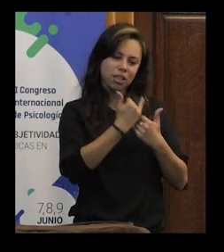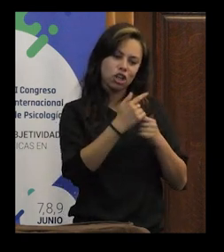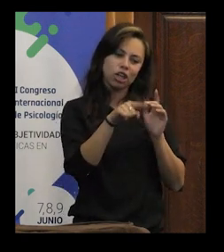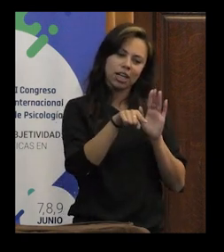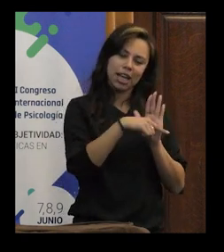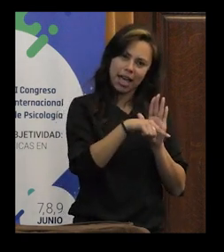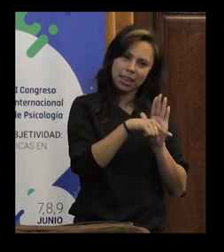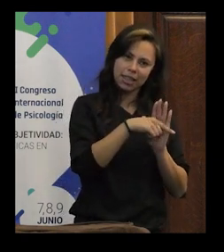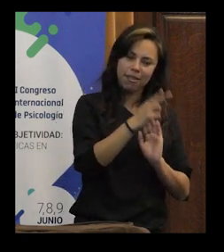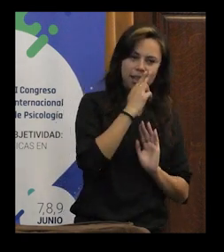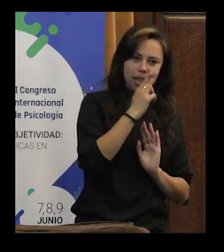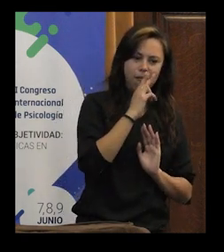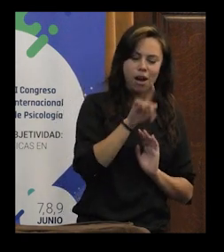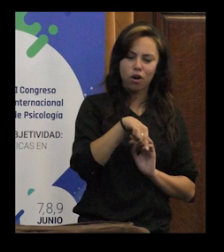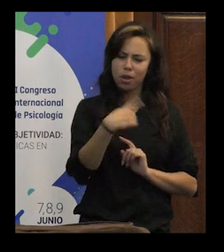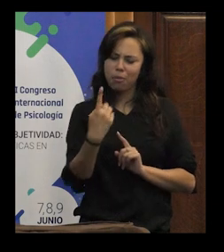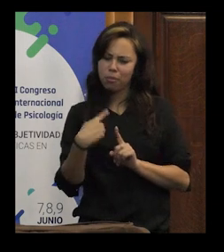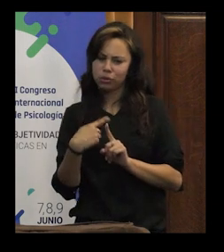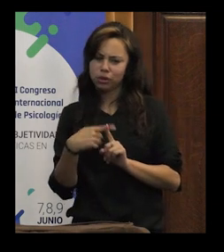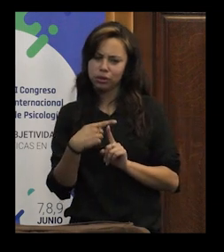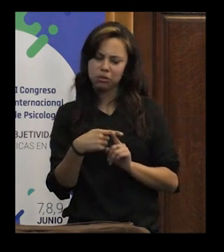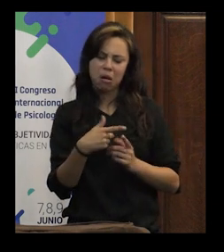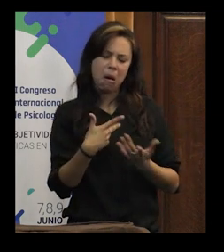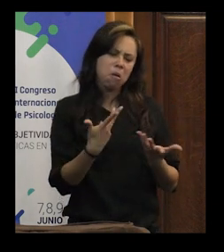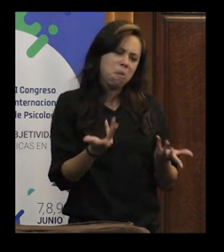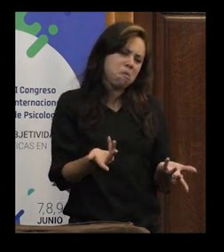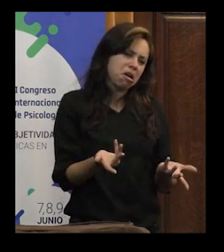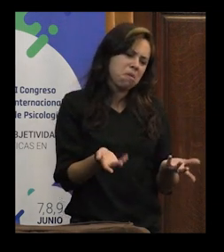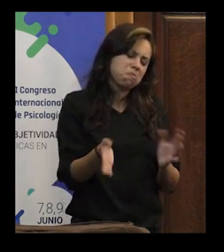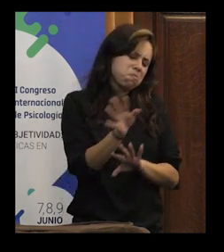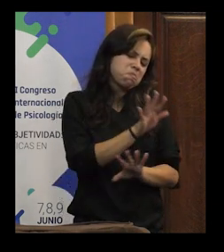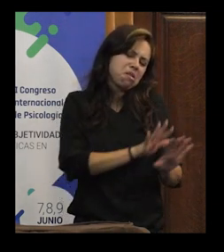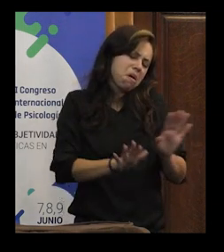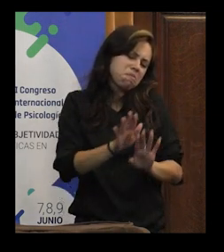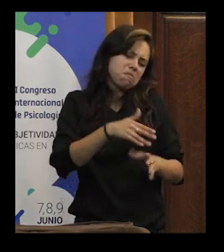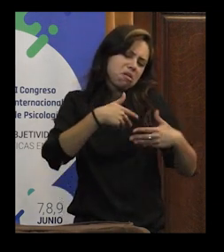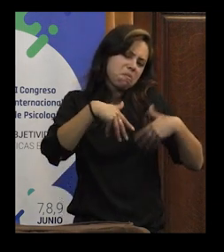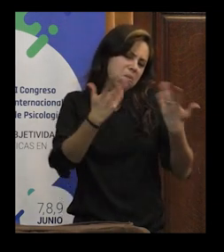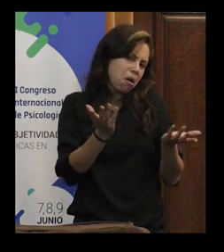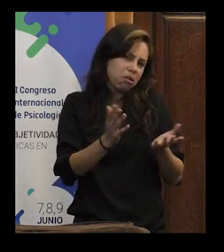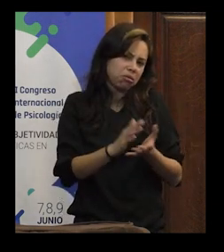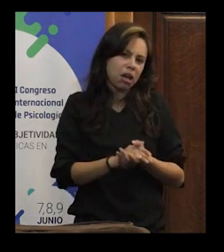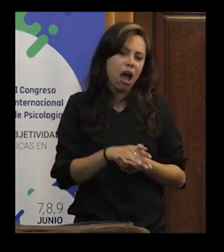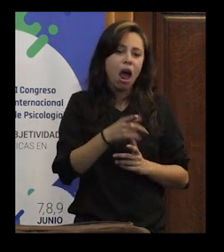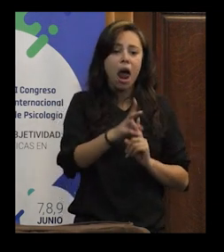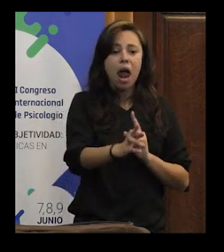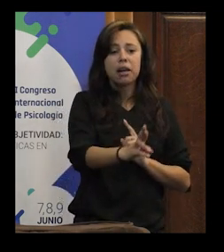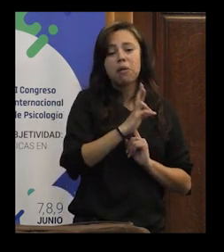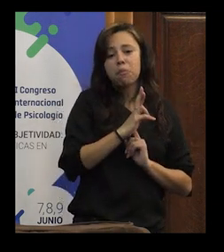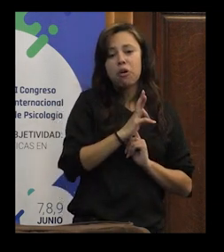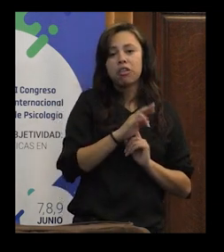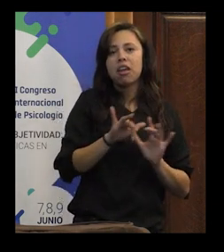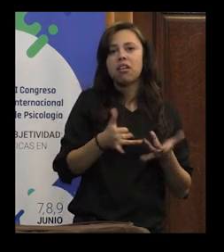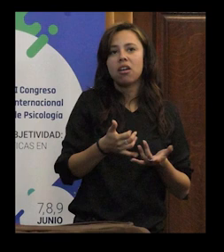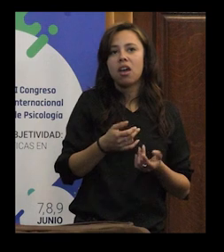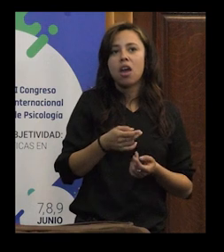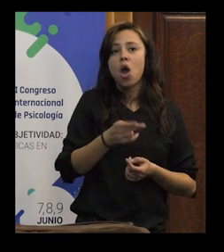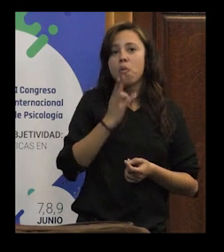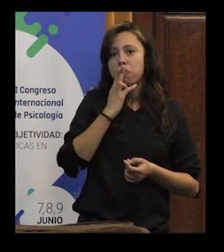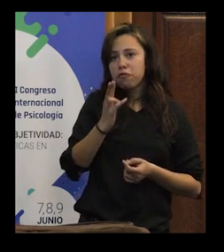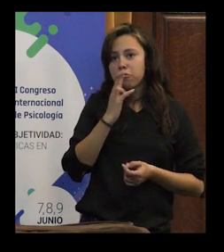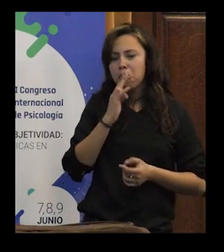é sua habla. Em resumo, fumar é bueno e malo. Bueno porque, como adicção,